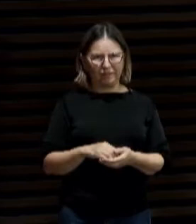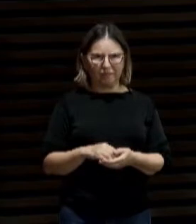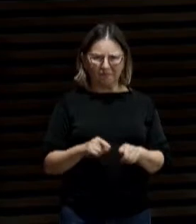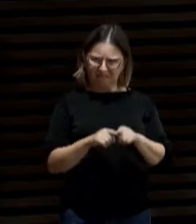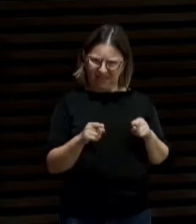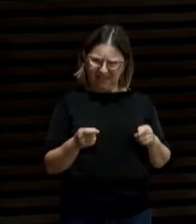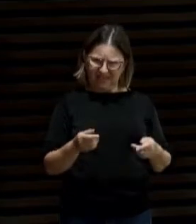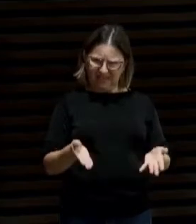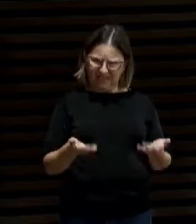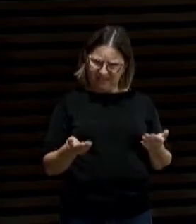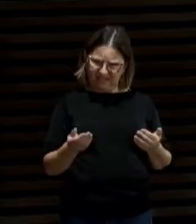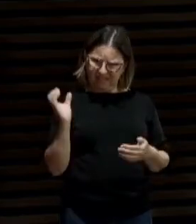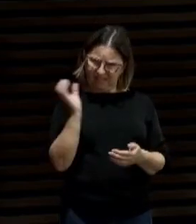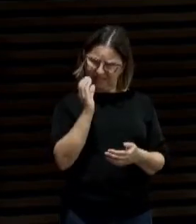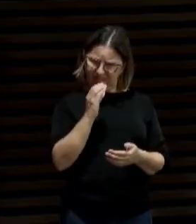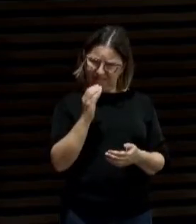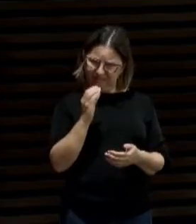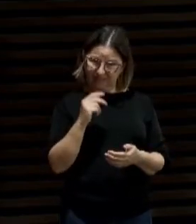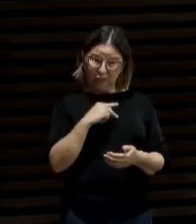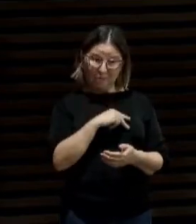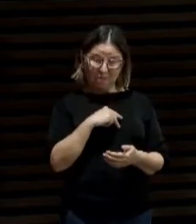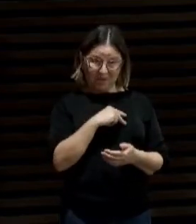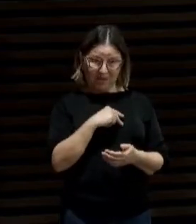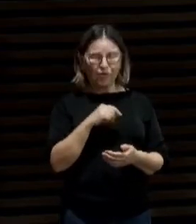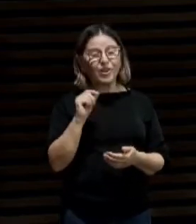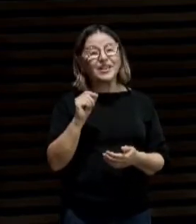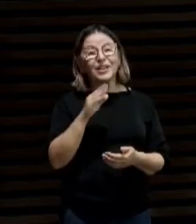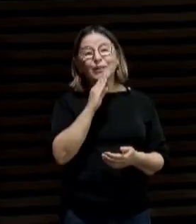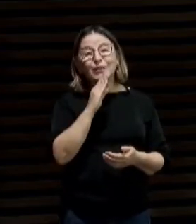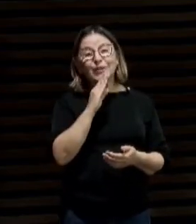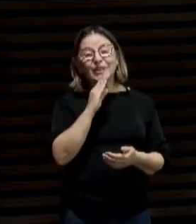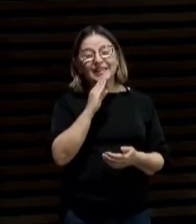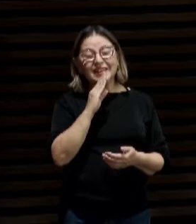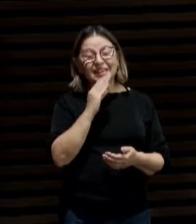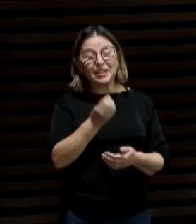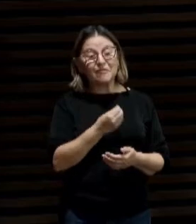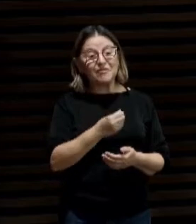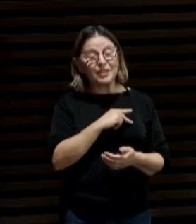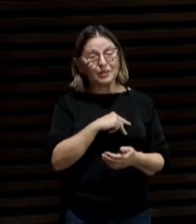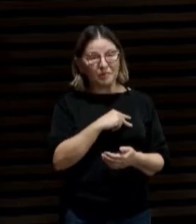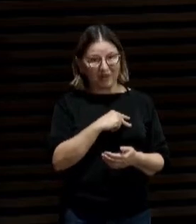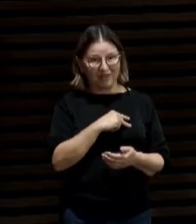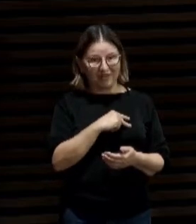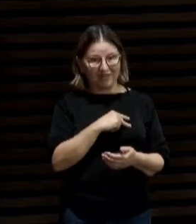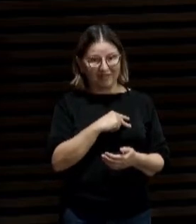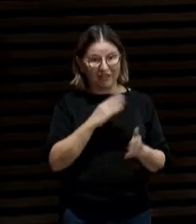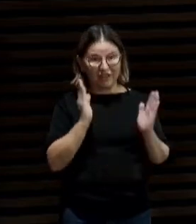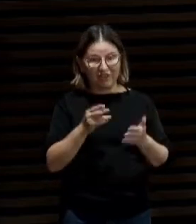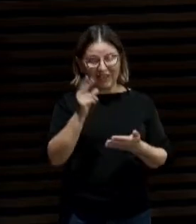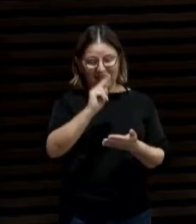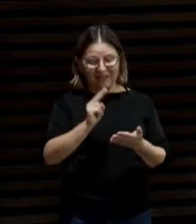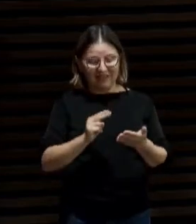Paulo, amados, quem conhece a vida dele, quem leu o livro de Atos, sabe o tanto que esse homem sofreu no